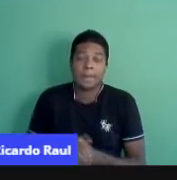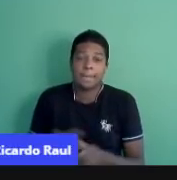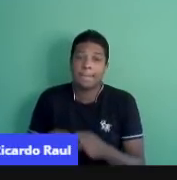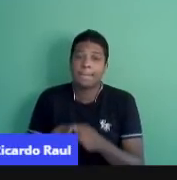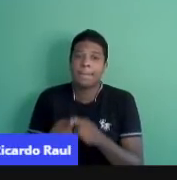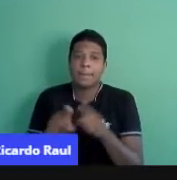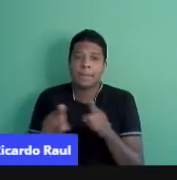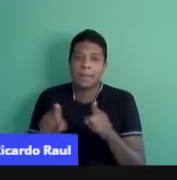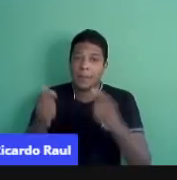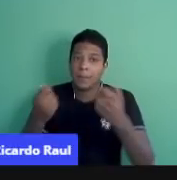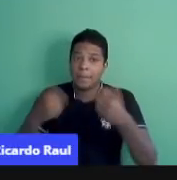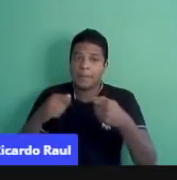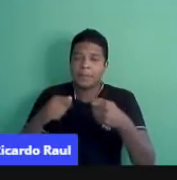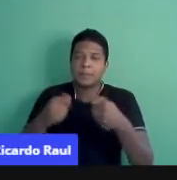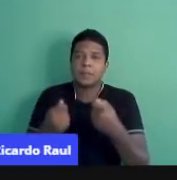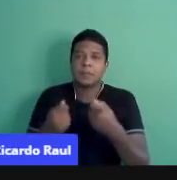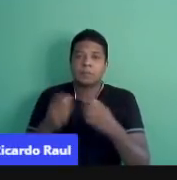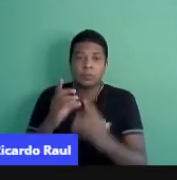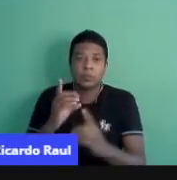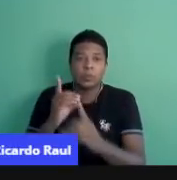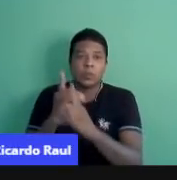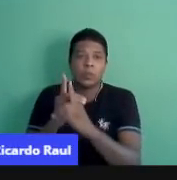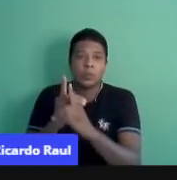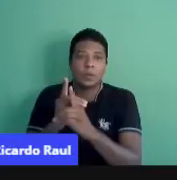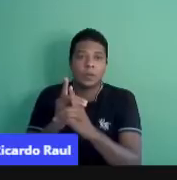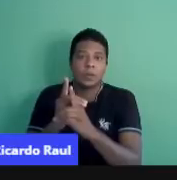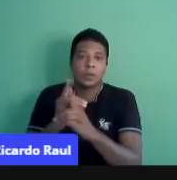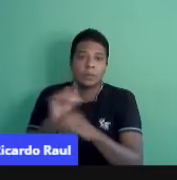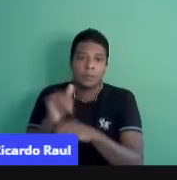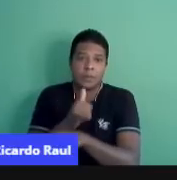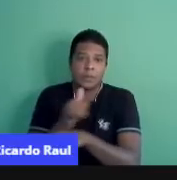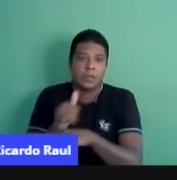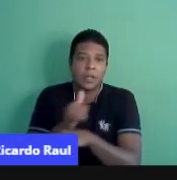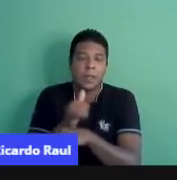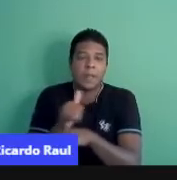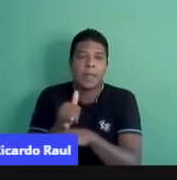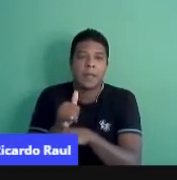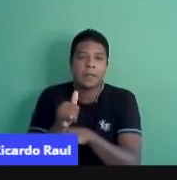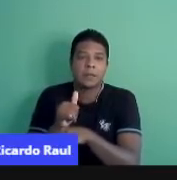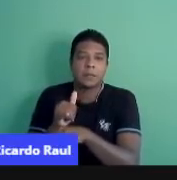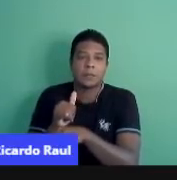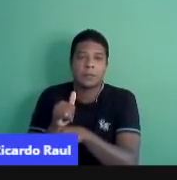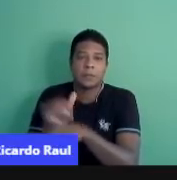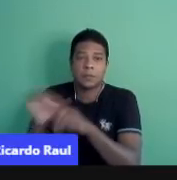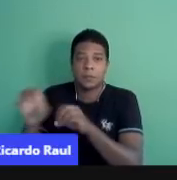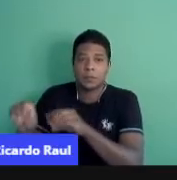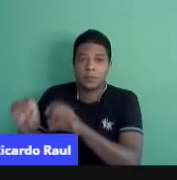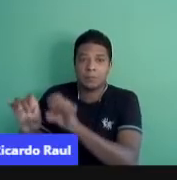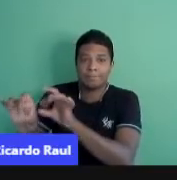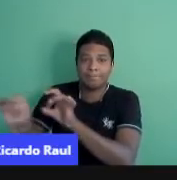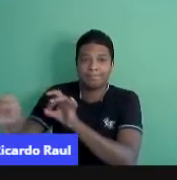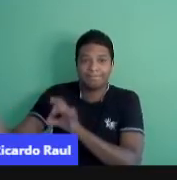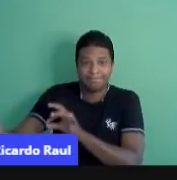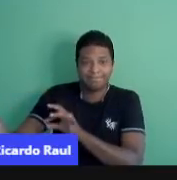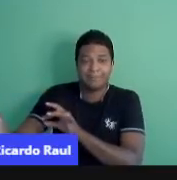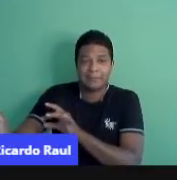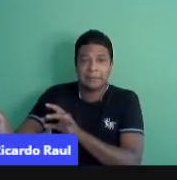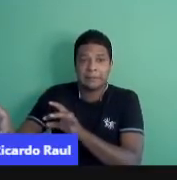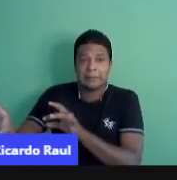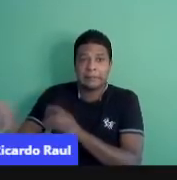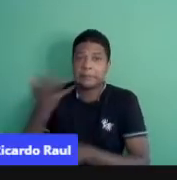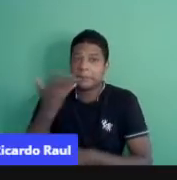precisamos encontrar uma forma de fazer essa educação à distância. Porque essa criança ela precisa